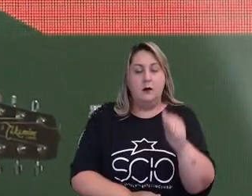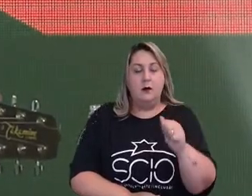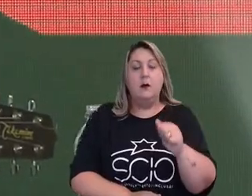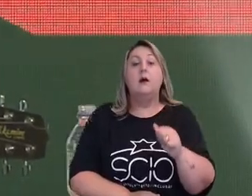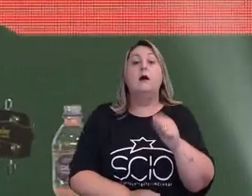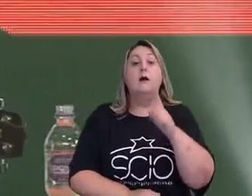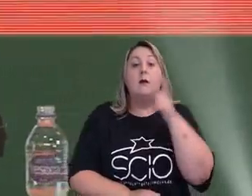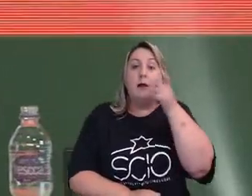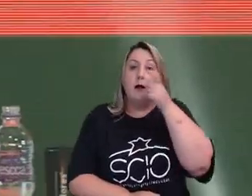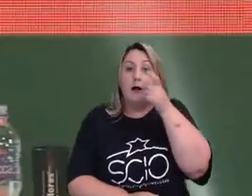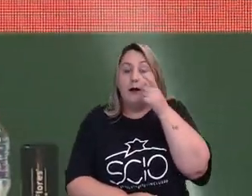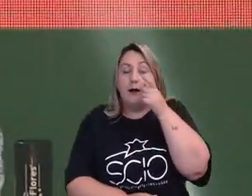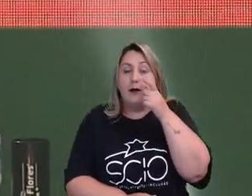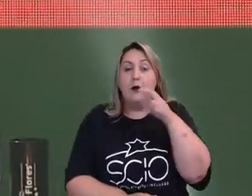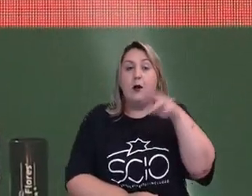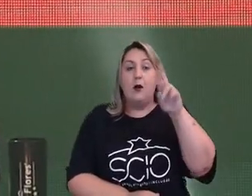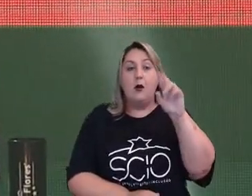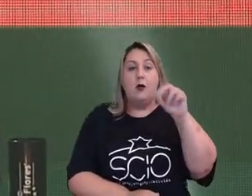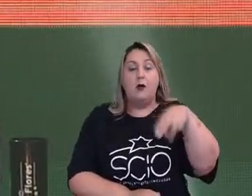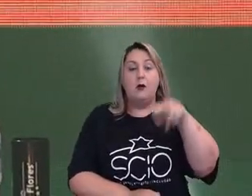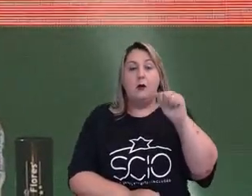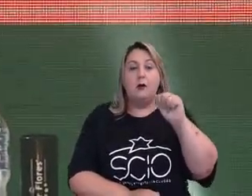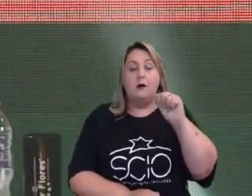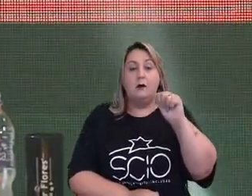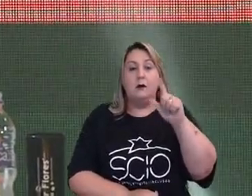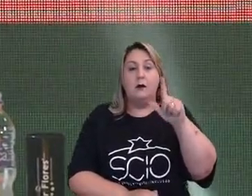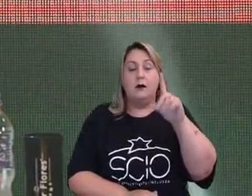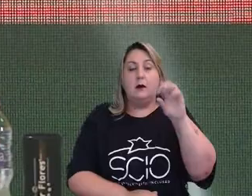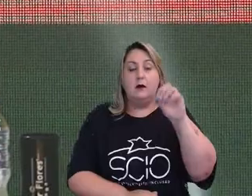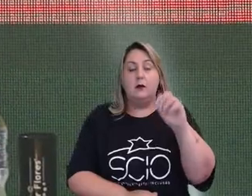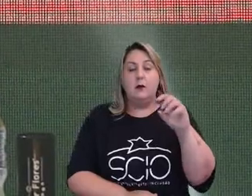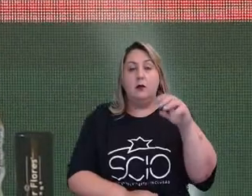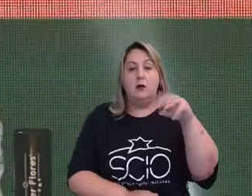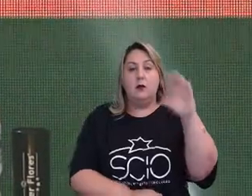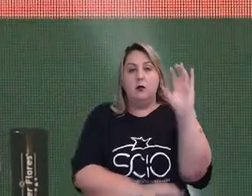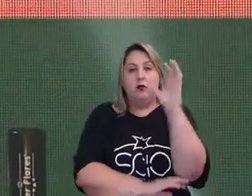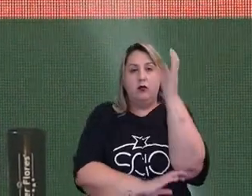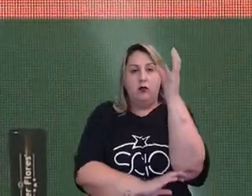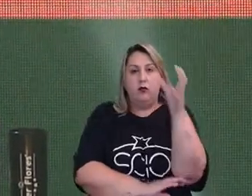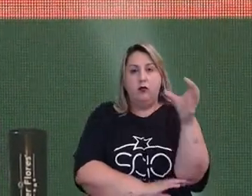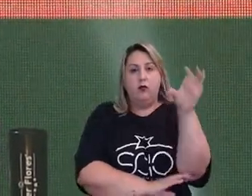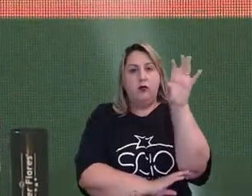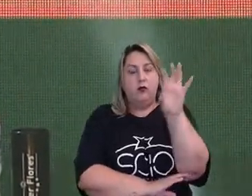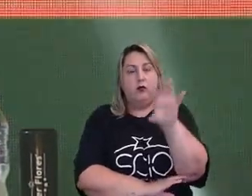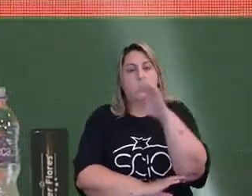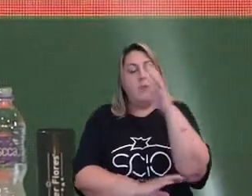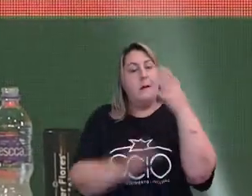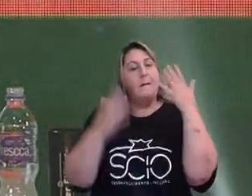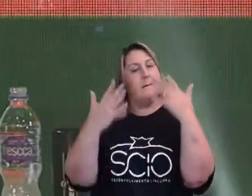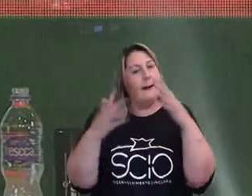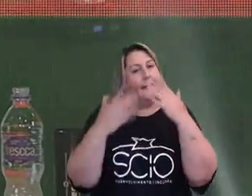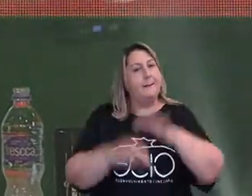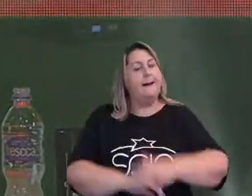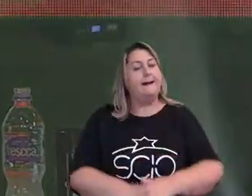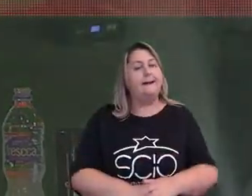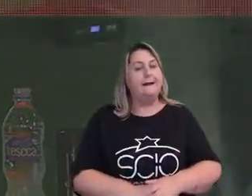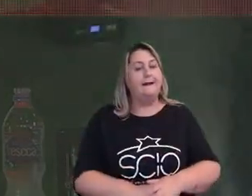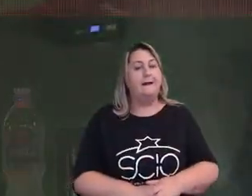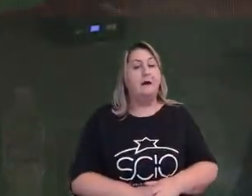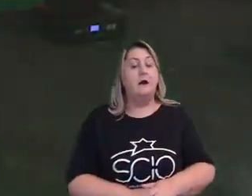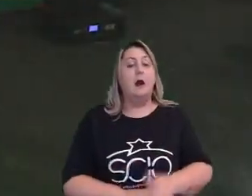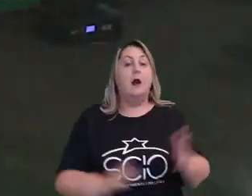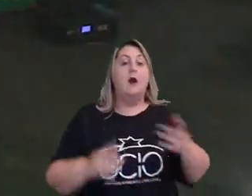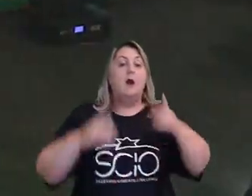tá pegando lá? Beleza. Ronaldo Moreira, ventilador é seu, meu parceiro, parabéns. Vamos agora